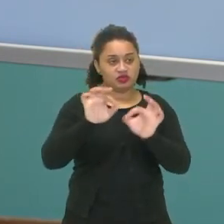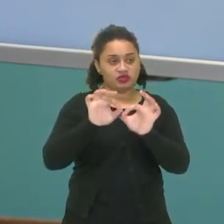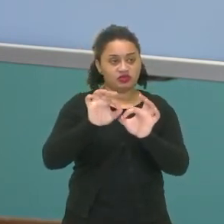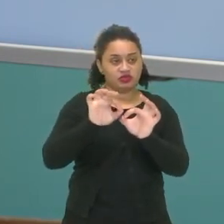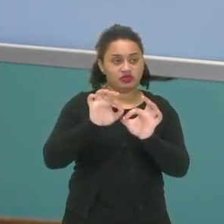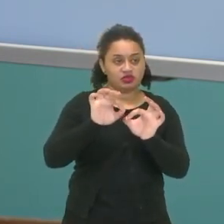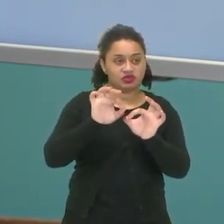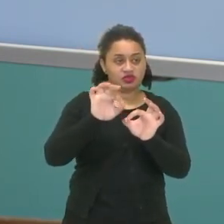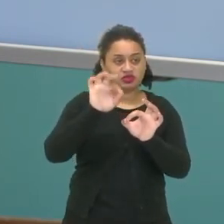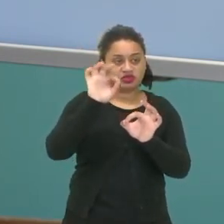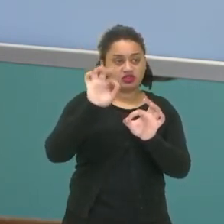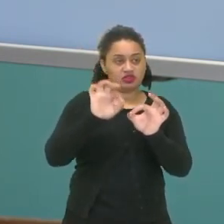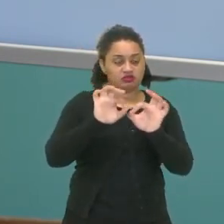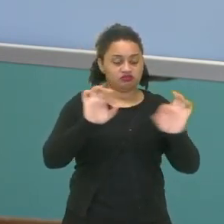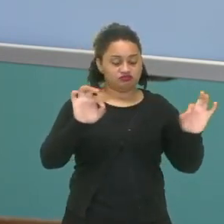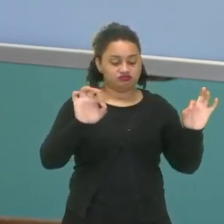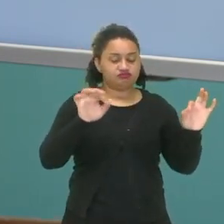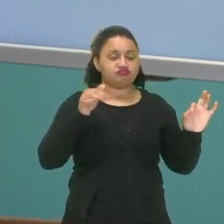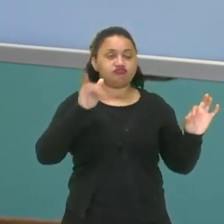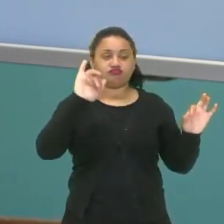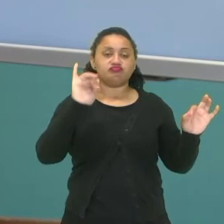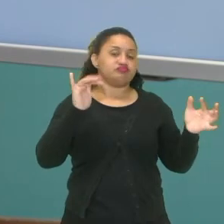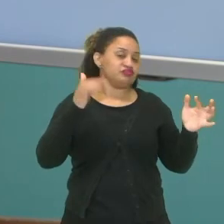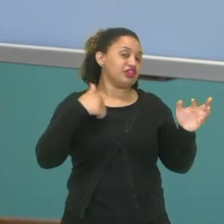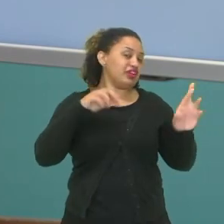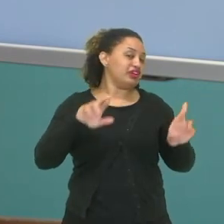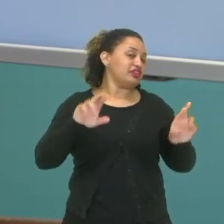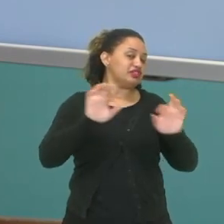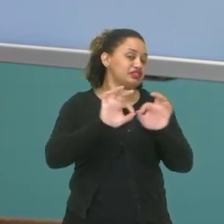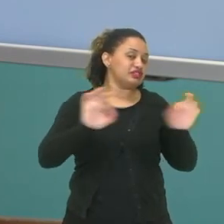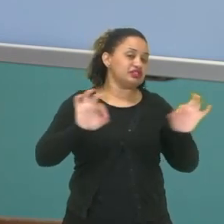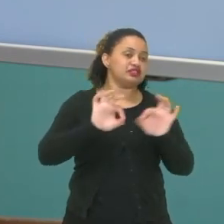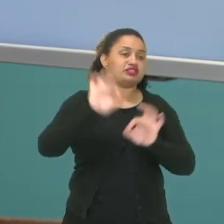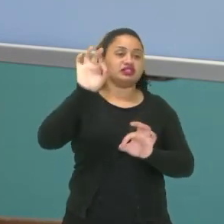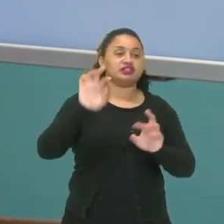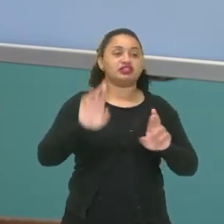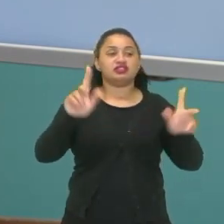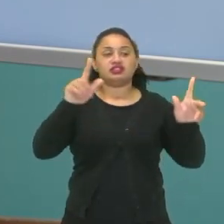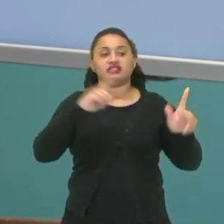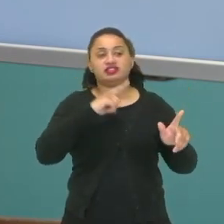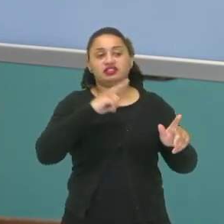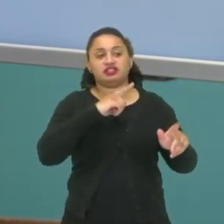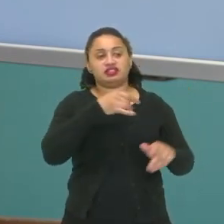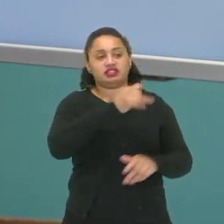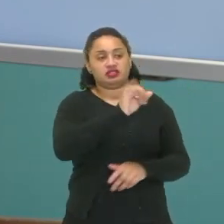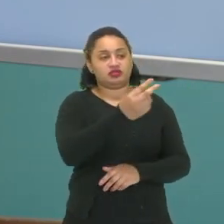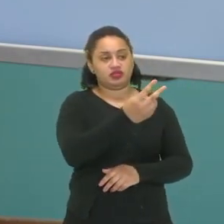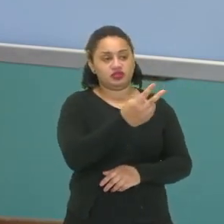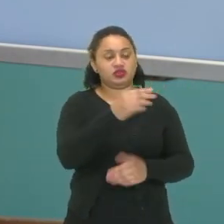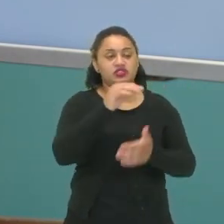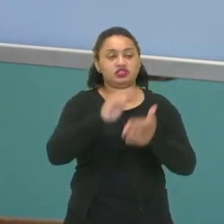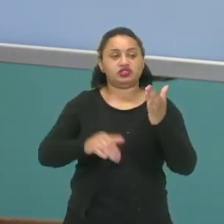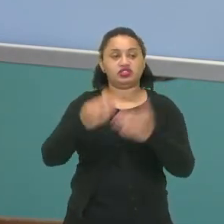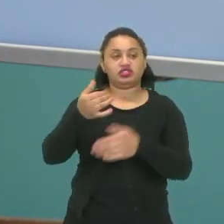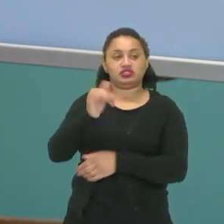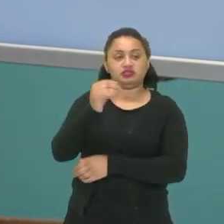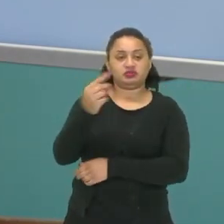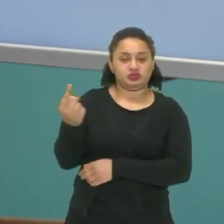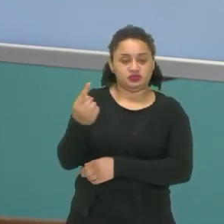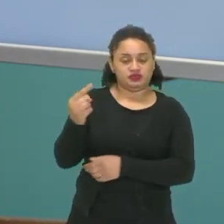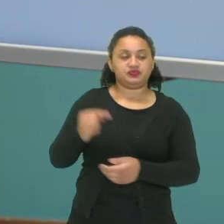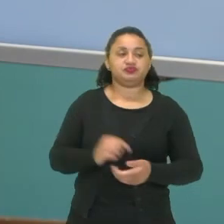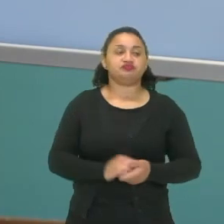Y1. Esta distância será a diferença entre o y2 menos o y1.